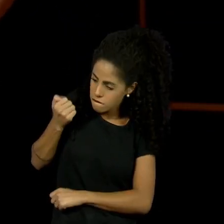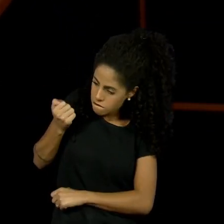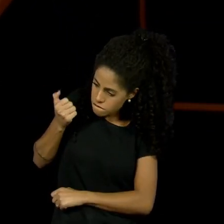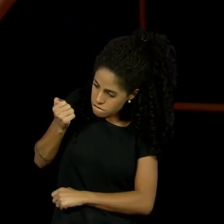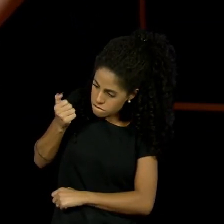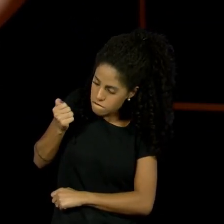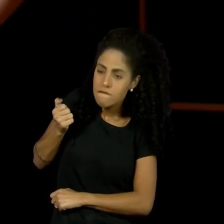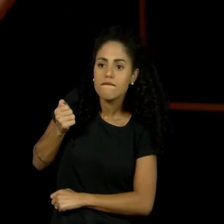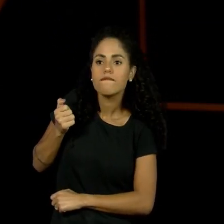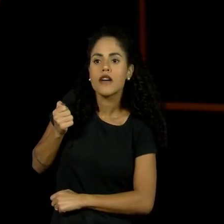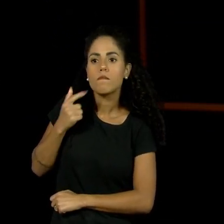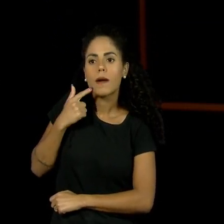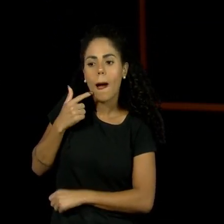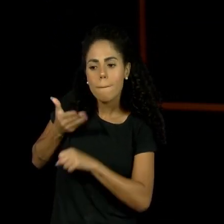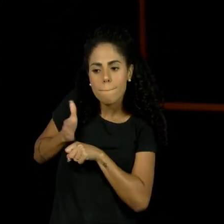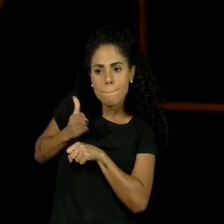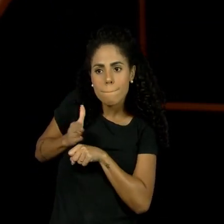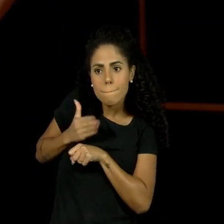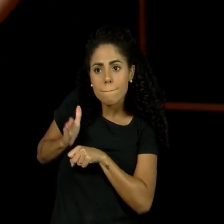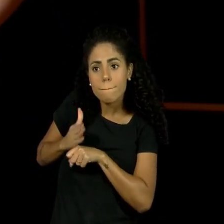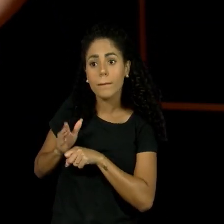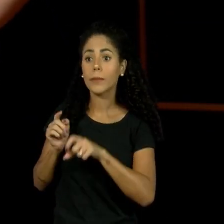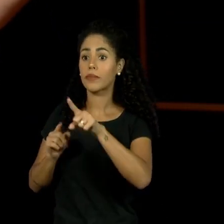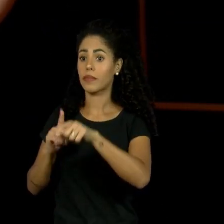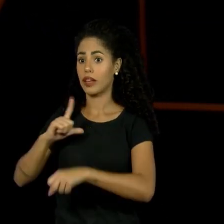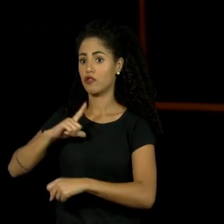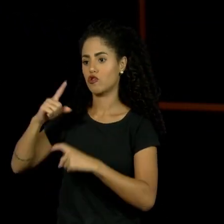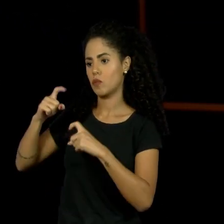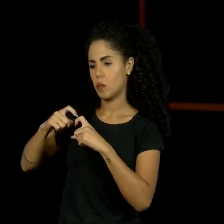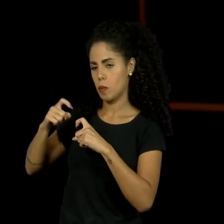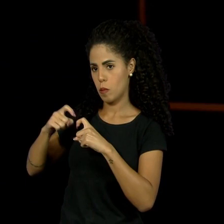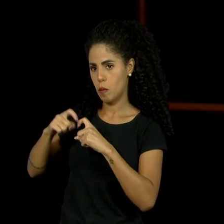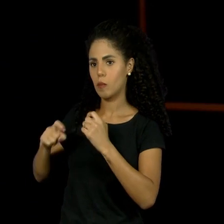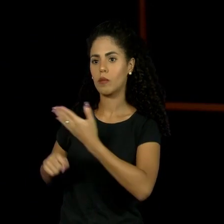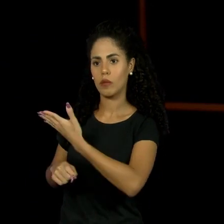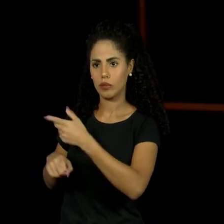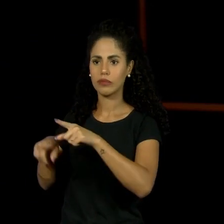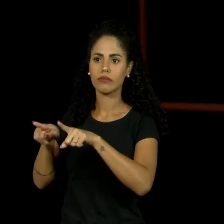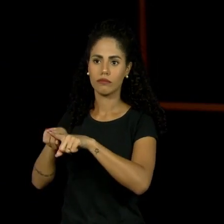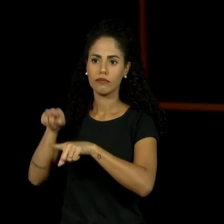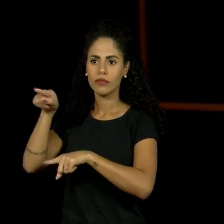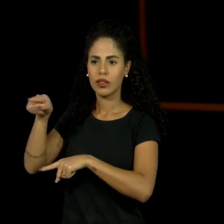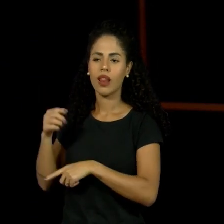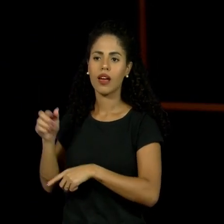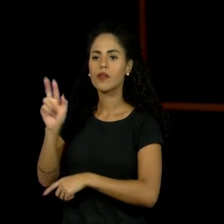de uma médica na Universidade de São Francisco que estava fazendo